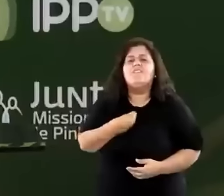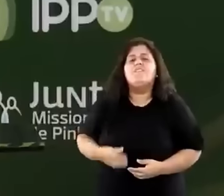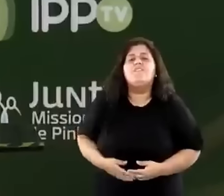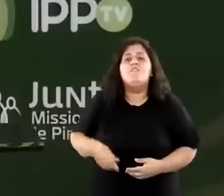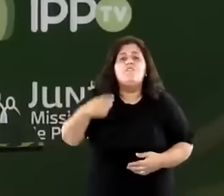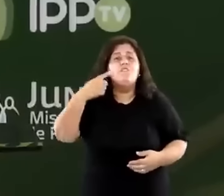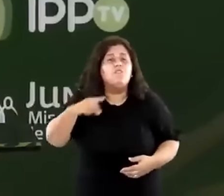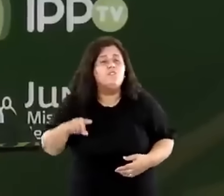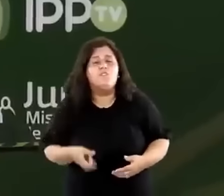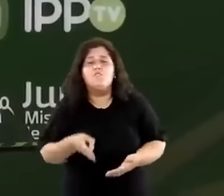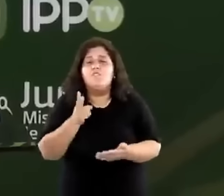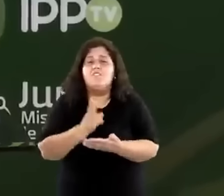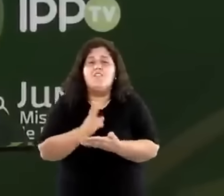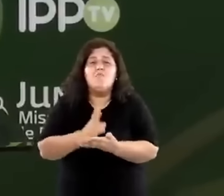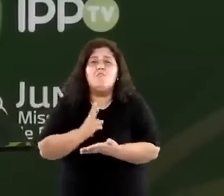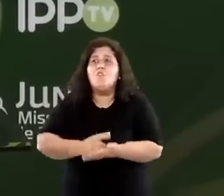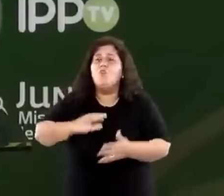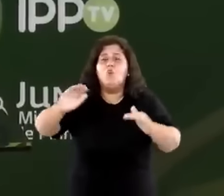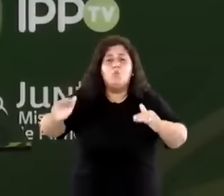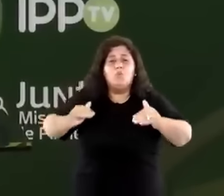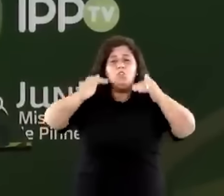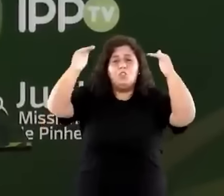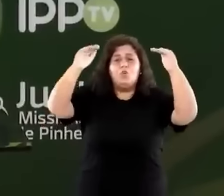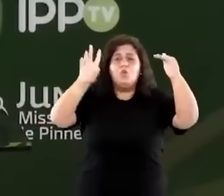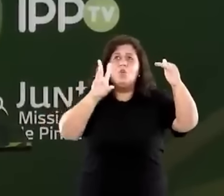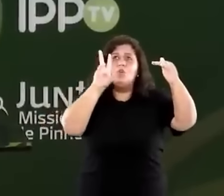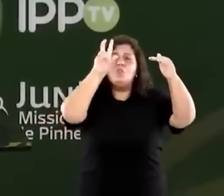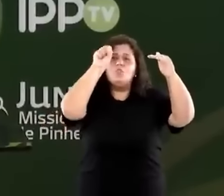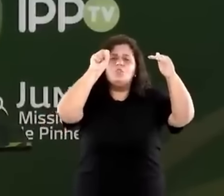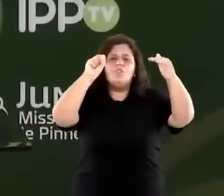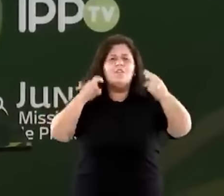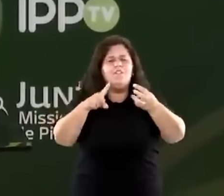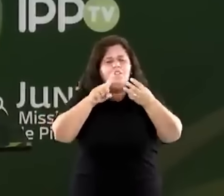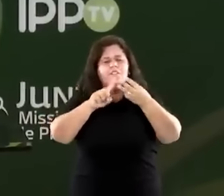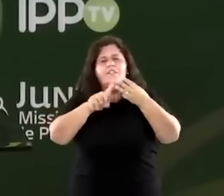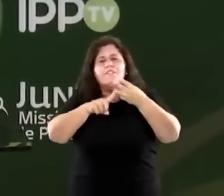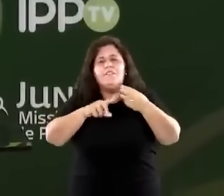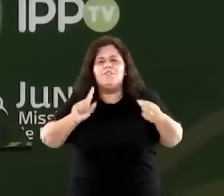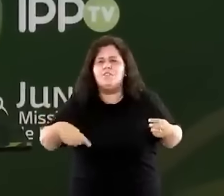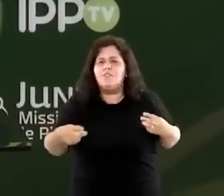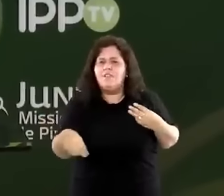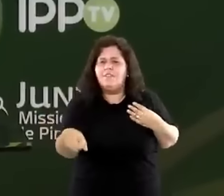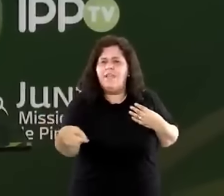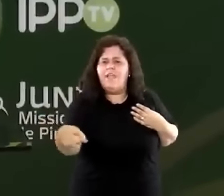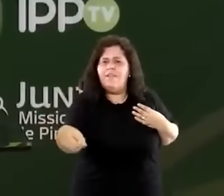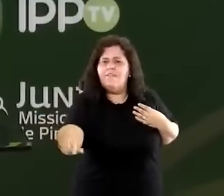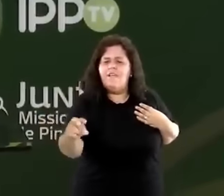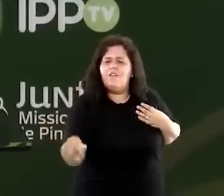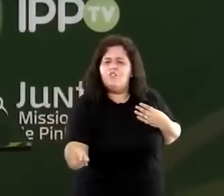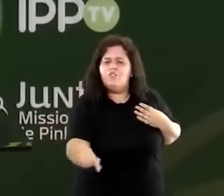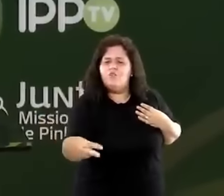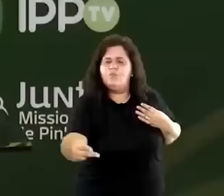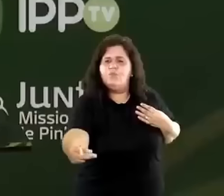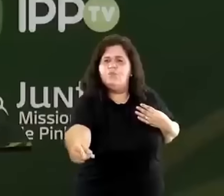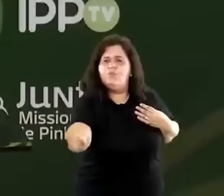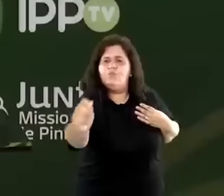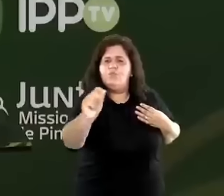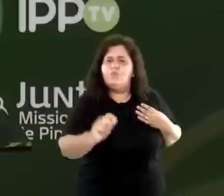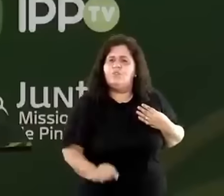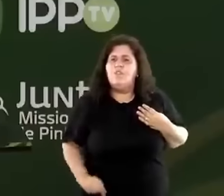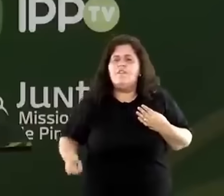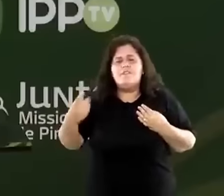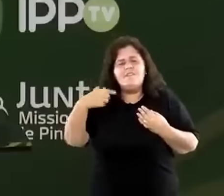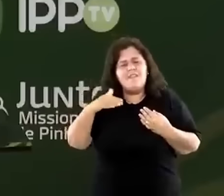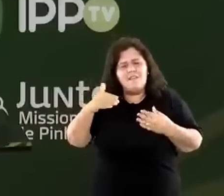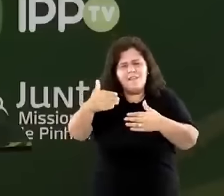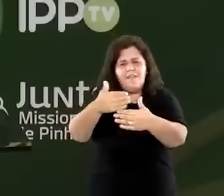onipotência Ele é o todo poderoso terceiro a sua eternidade porque tá escrito que